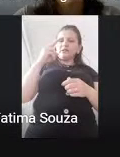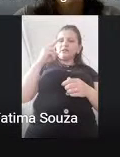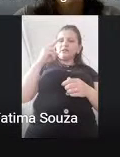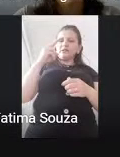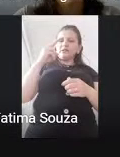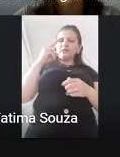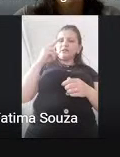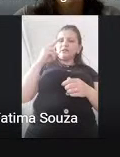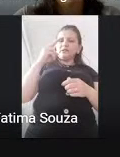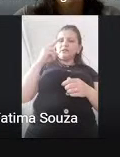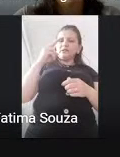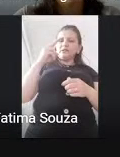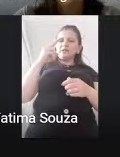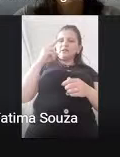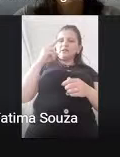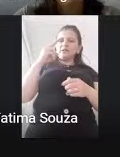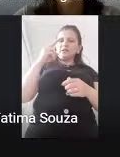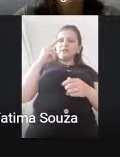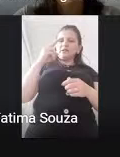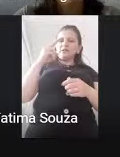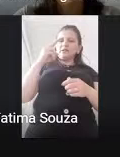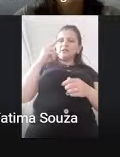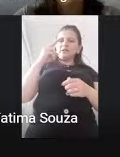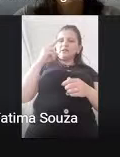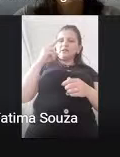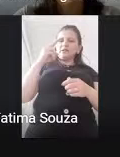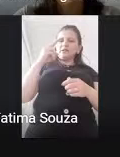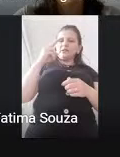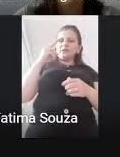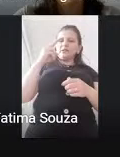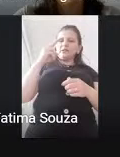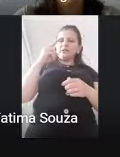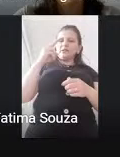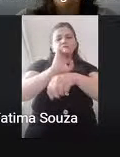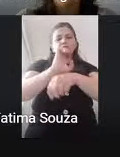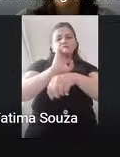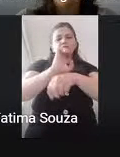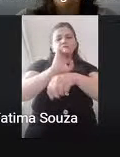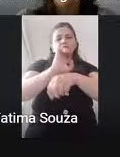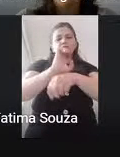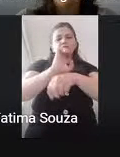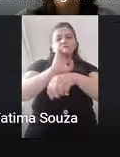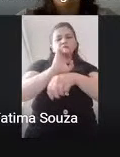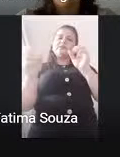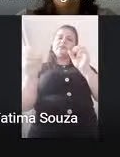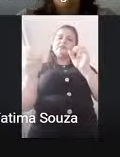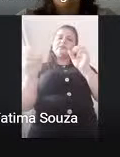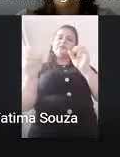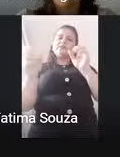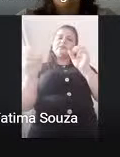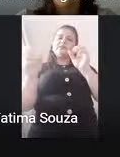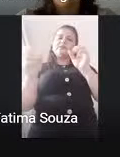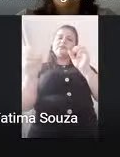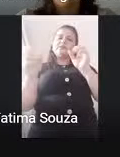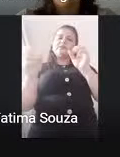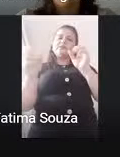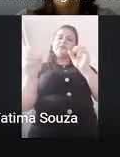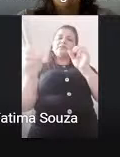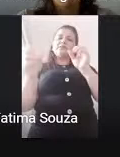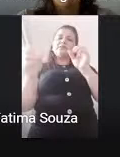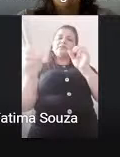o Estado precisa cuidar dessas pessoas, para que elas tenham condições de vida adequadas, né? Então, você foi,